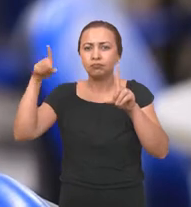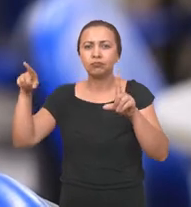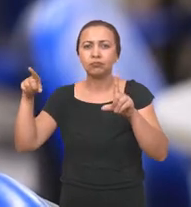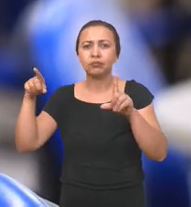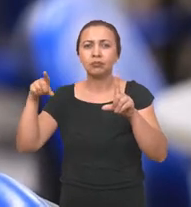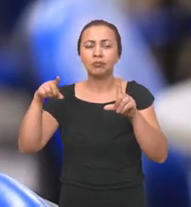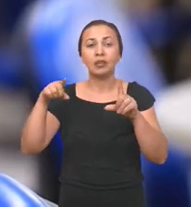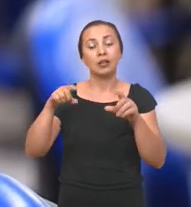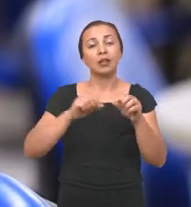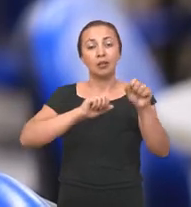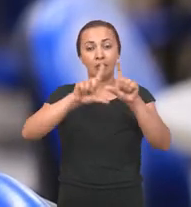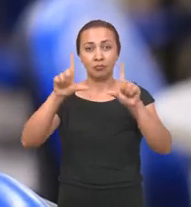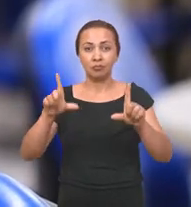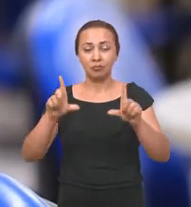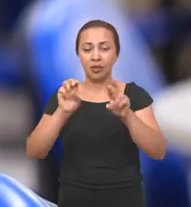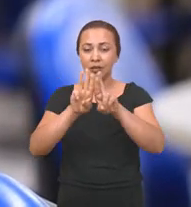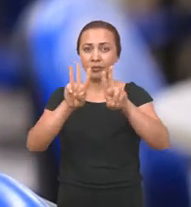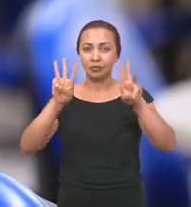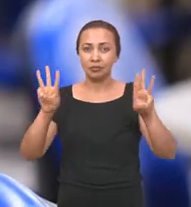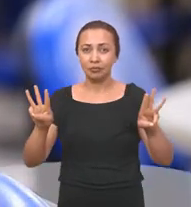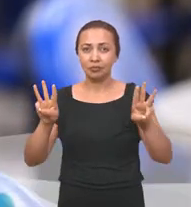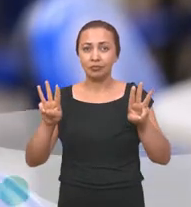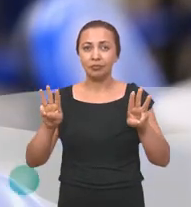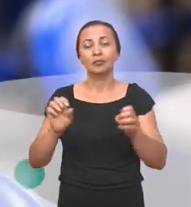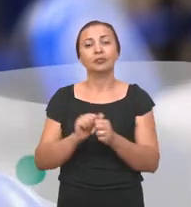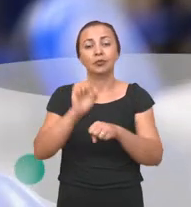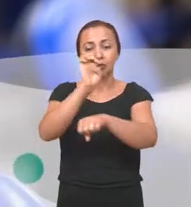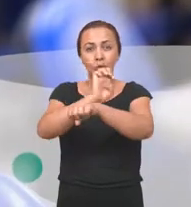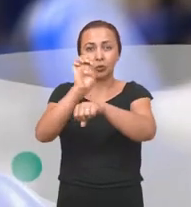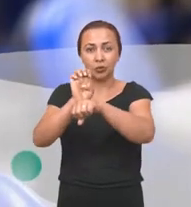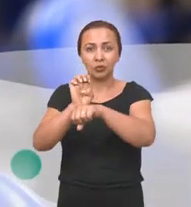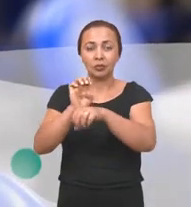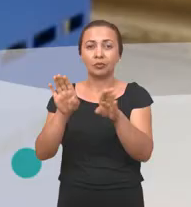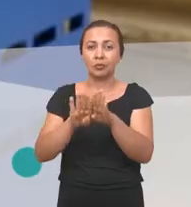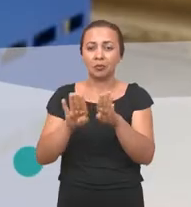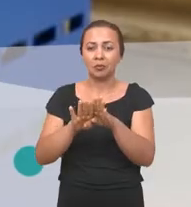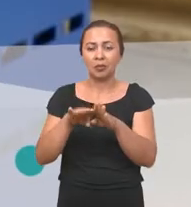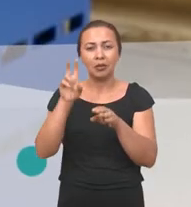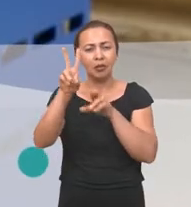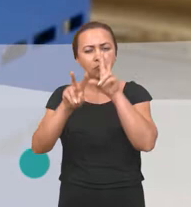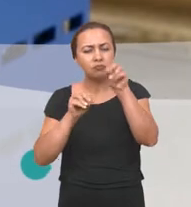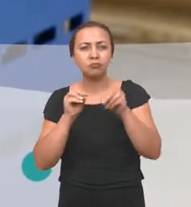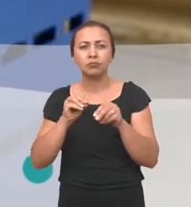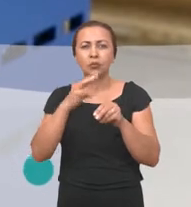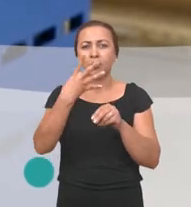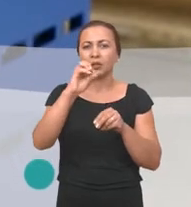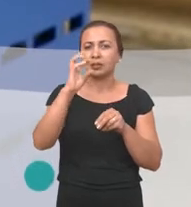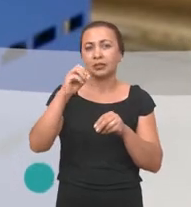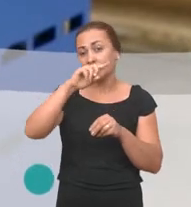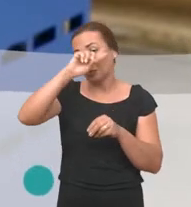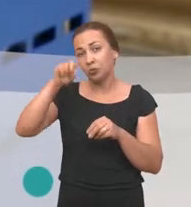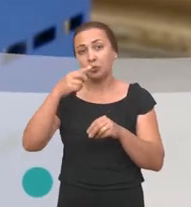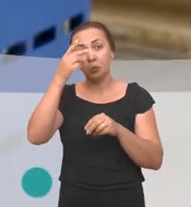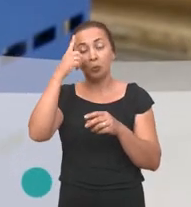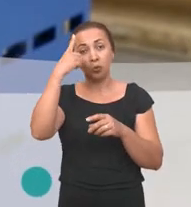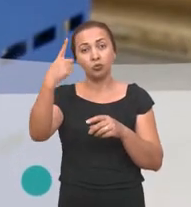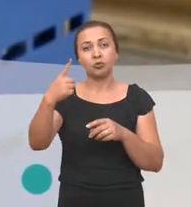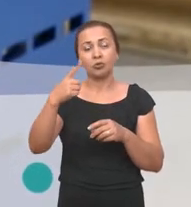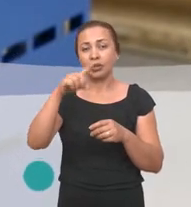na página do governo do estado de Sergipe, já são mais ou menos quase 500 dias que são catalogados e colocados na